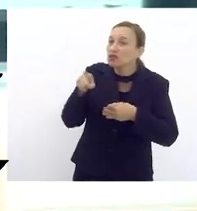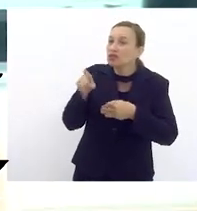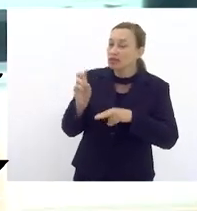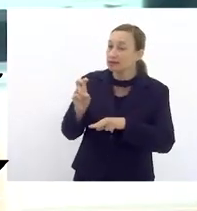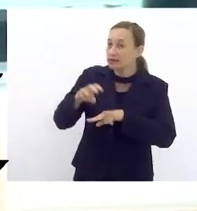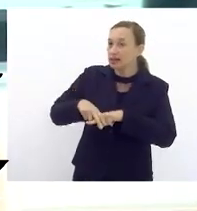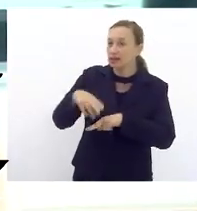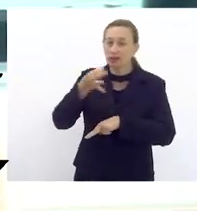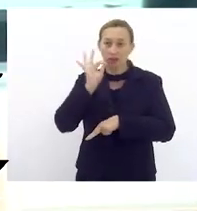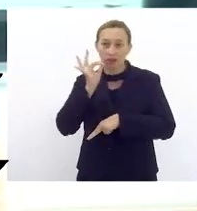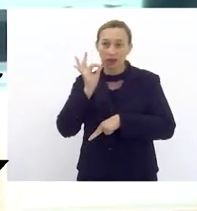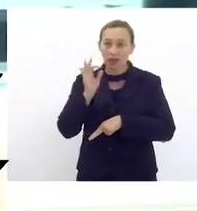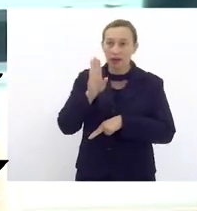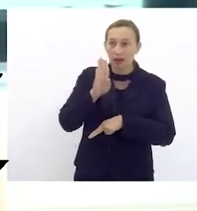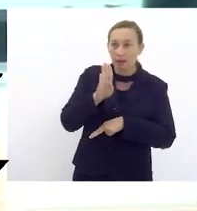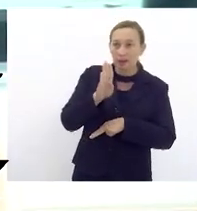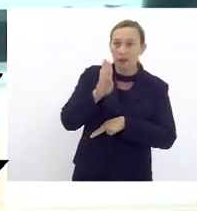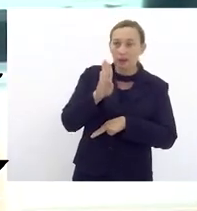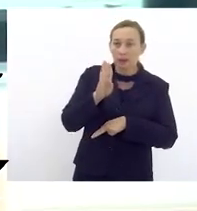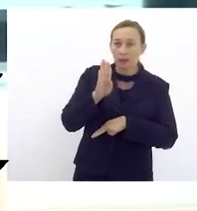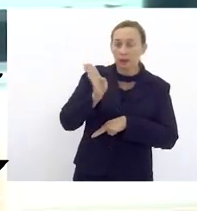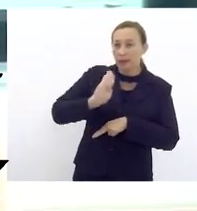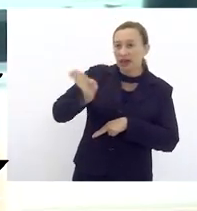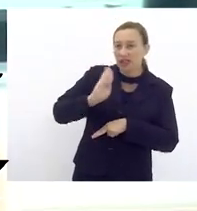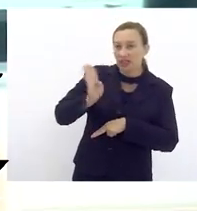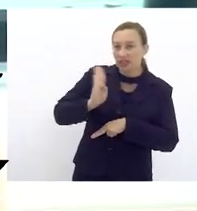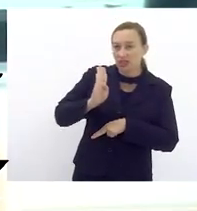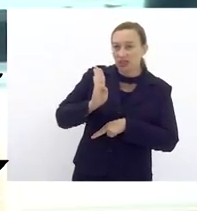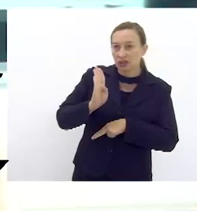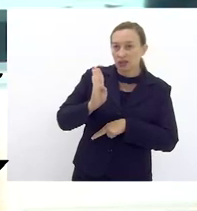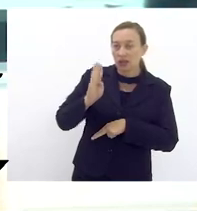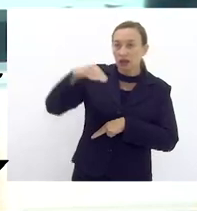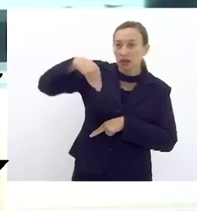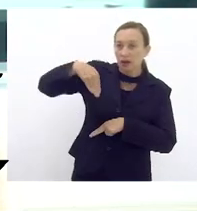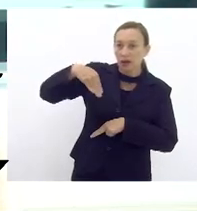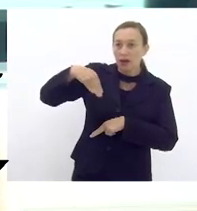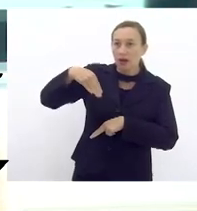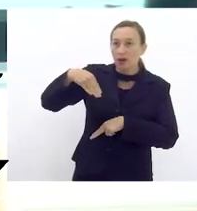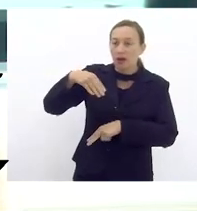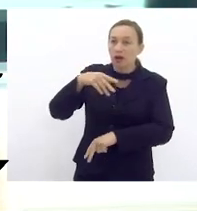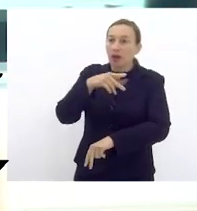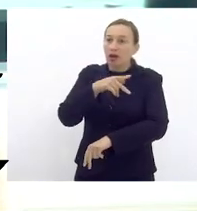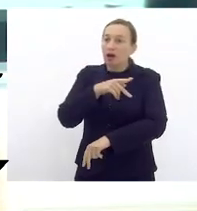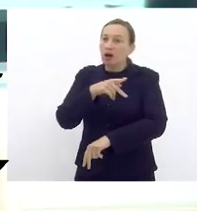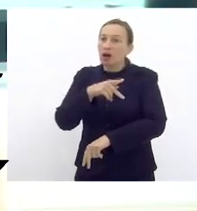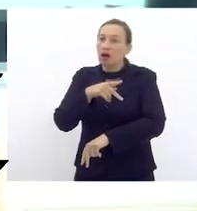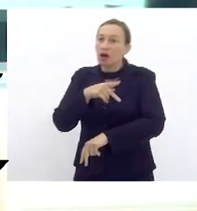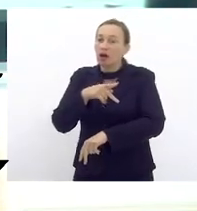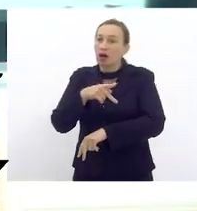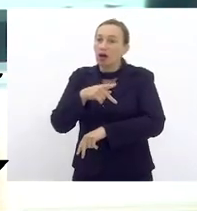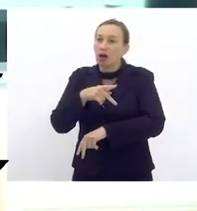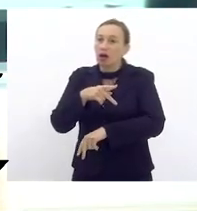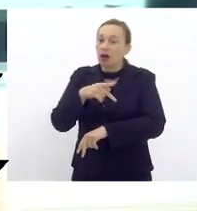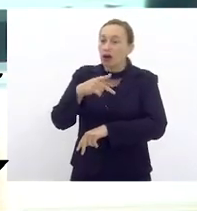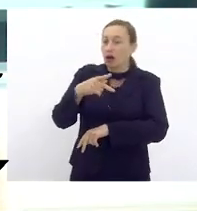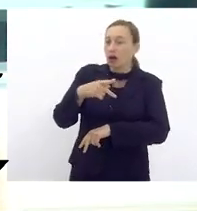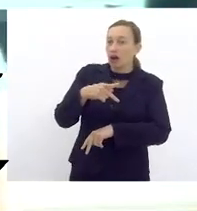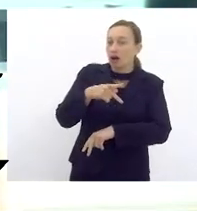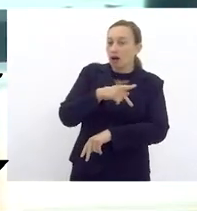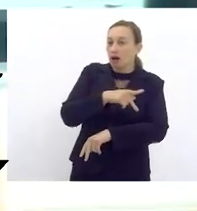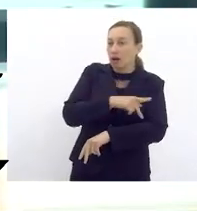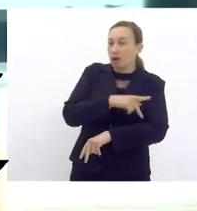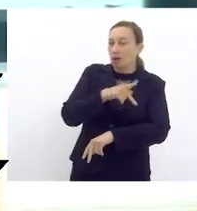um café com Batista com presbiteriano com Metodista abraça e tudo sendo que esse povo